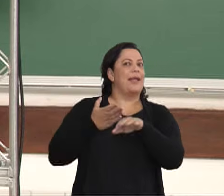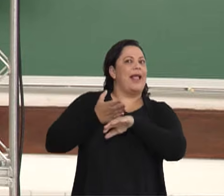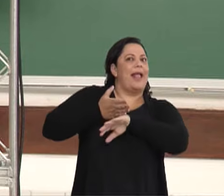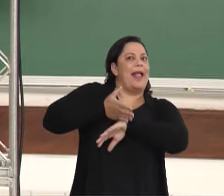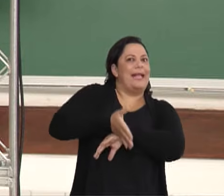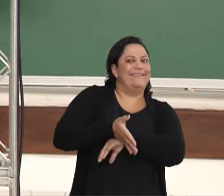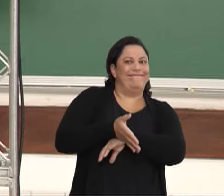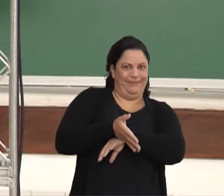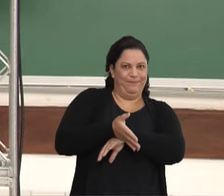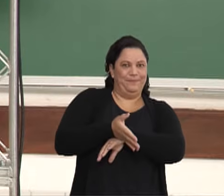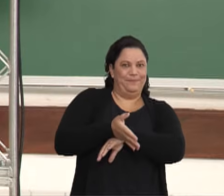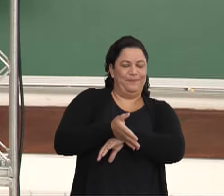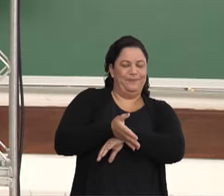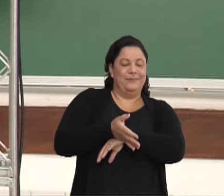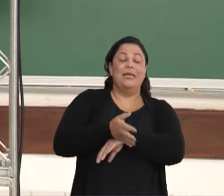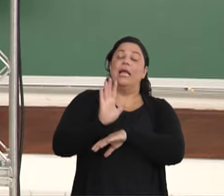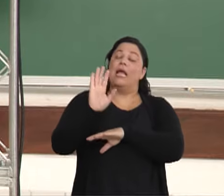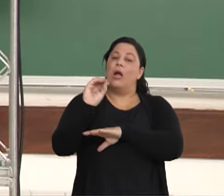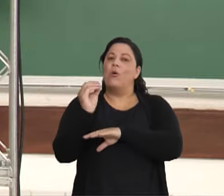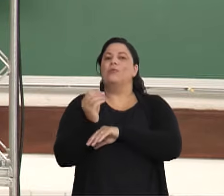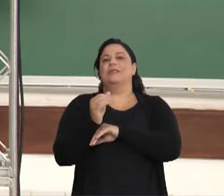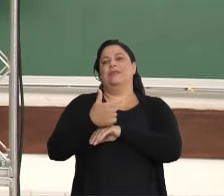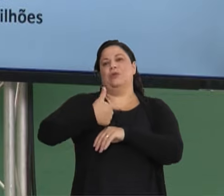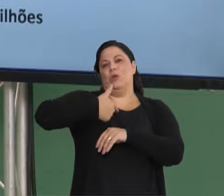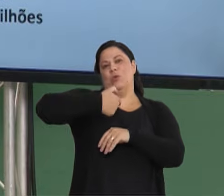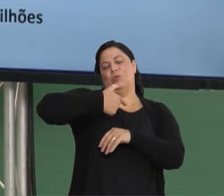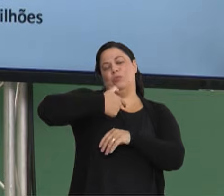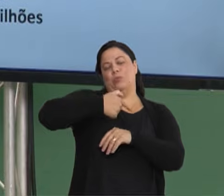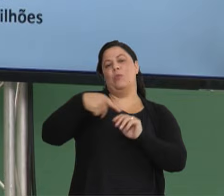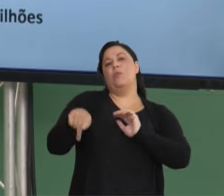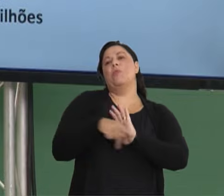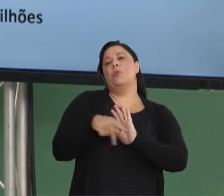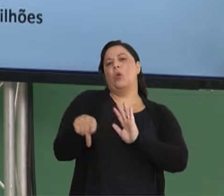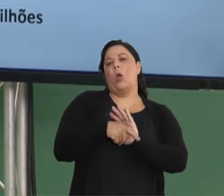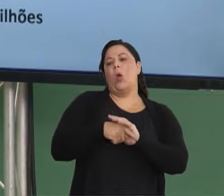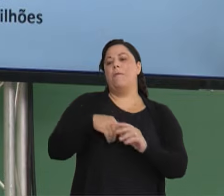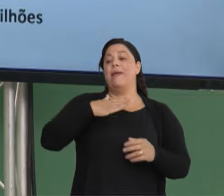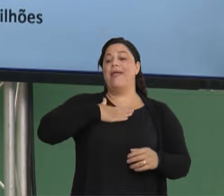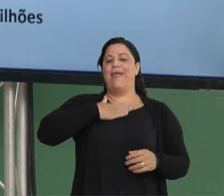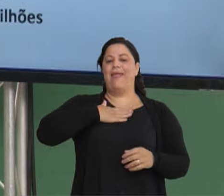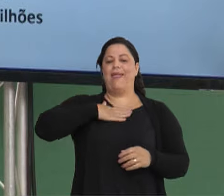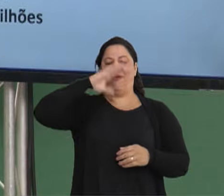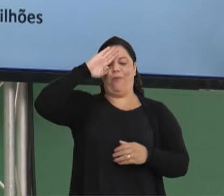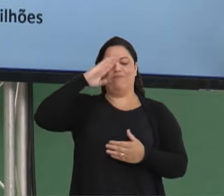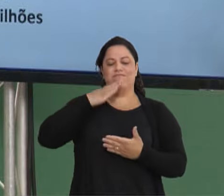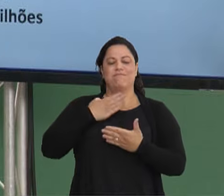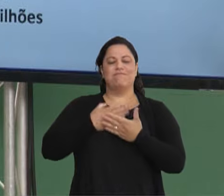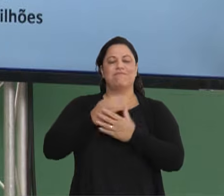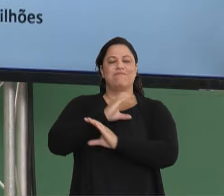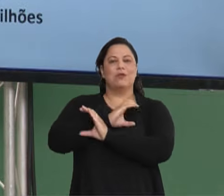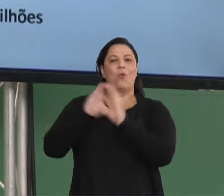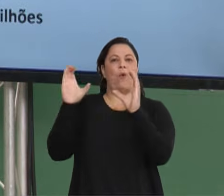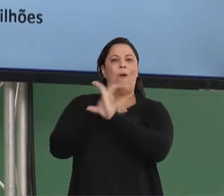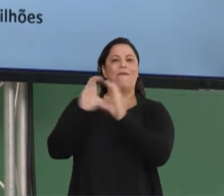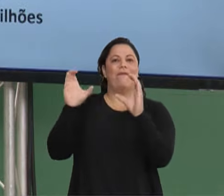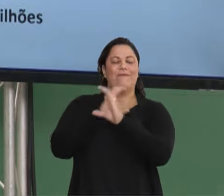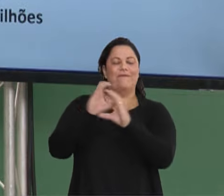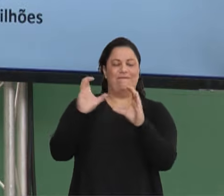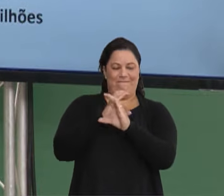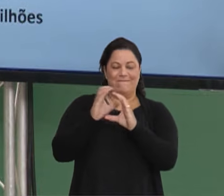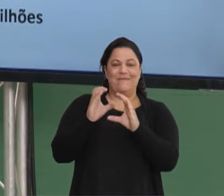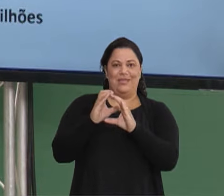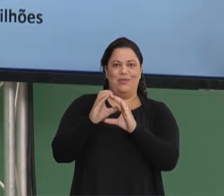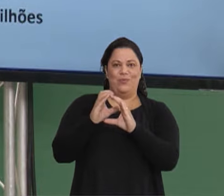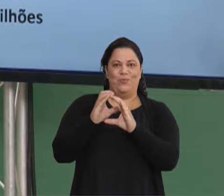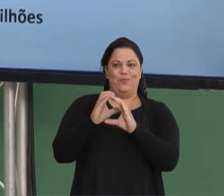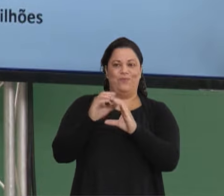Vargas tirou o governador de estado e colocou alguém da confiança dele para chefiar a política no estado. O